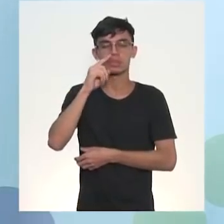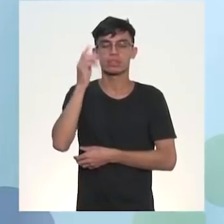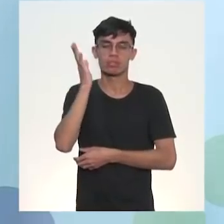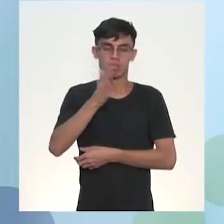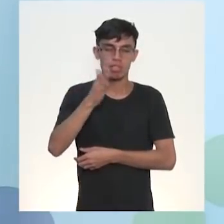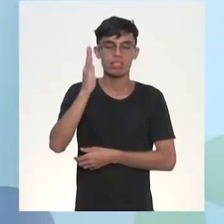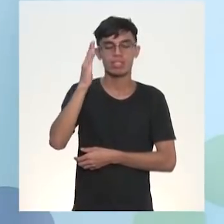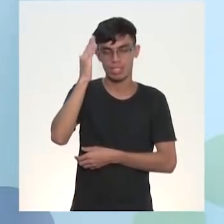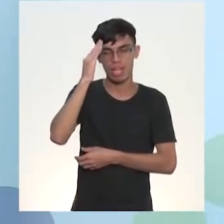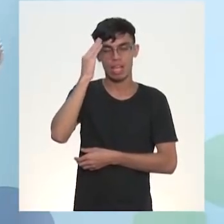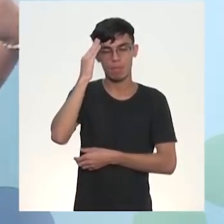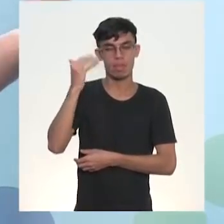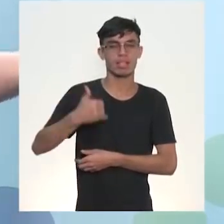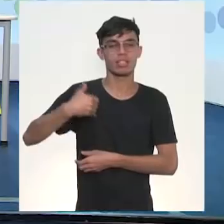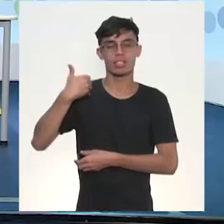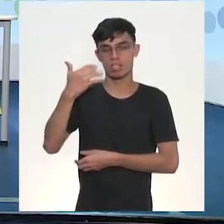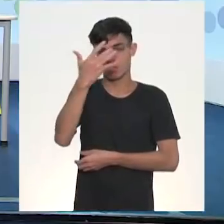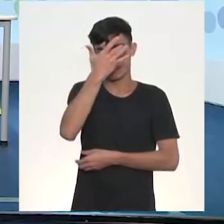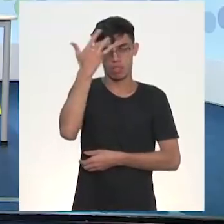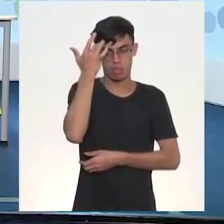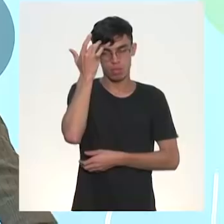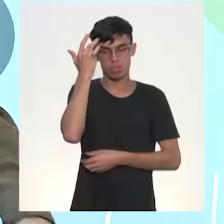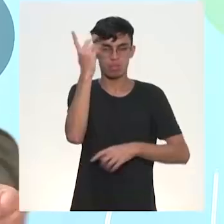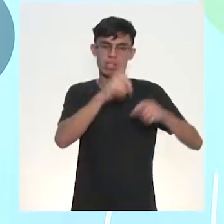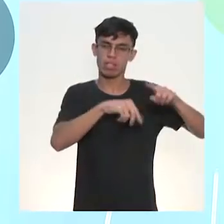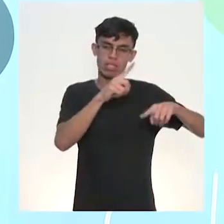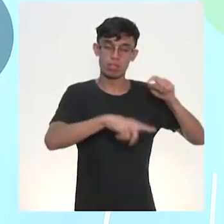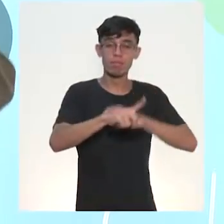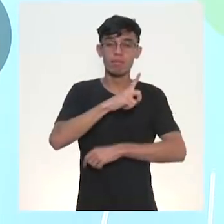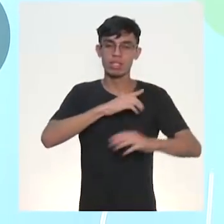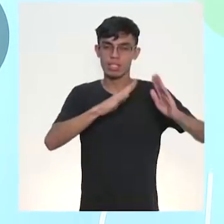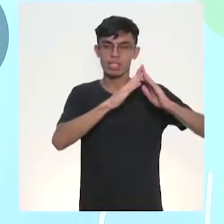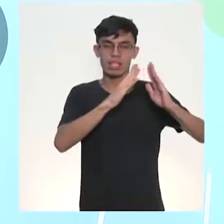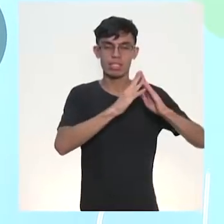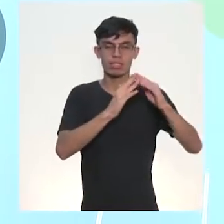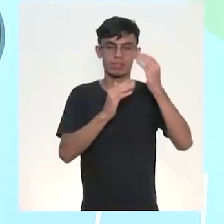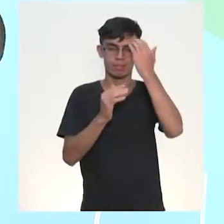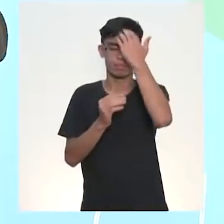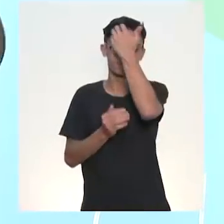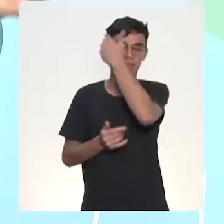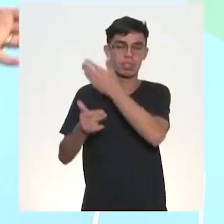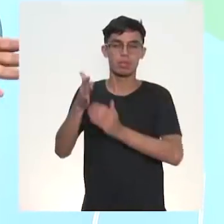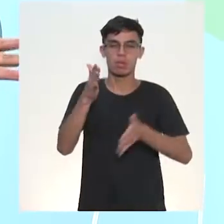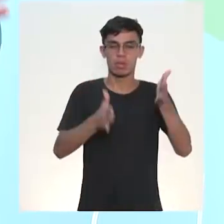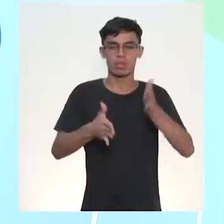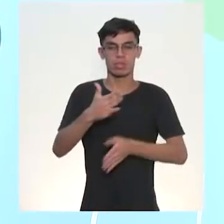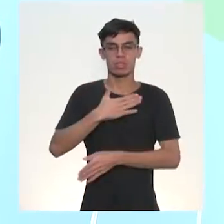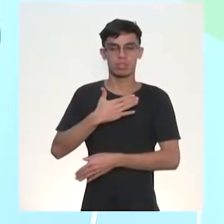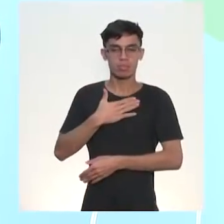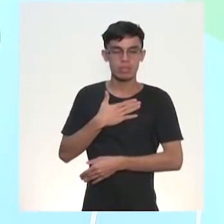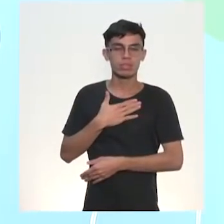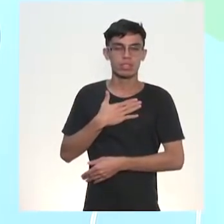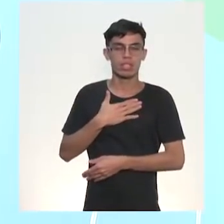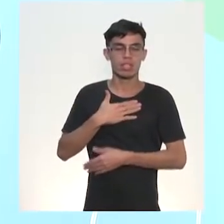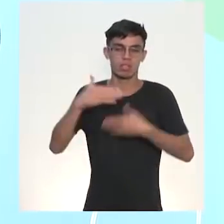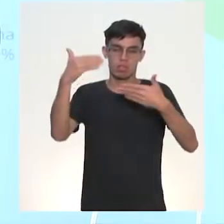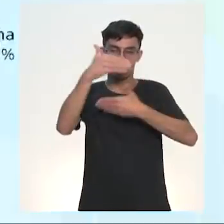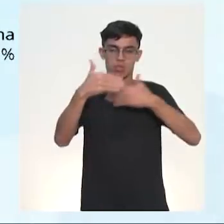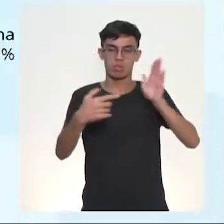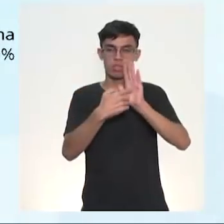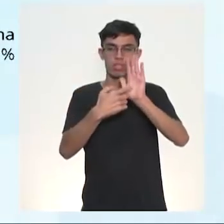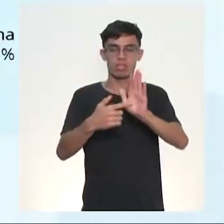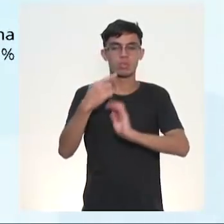sabe a idade da pessoa pelas coisas que ela tem, essa né? aqui é, na verdade, minha época é essa que você colocou no slide. Que a que está no slide, estudante, é a